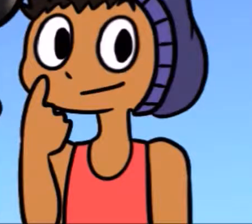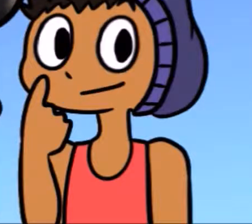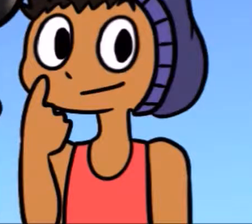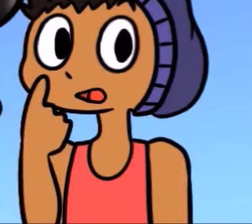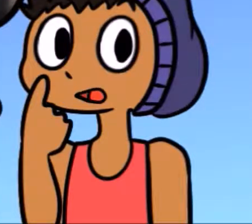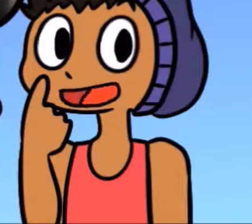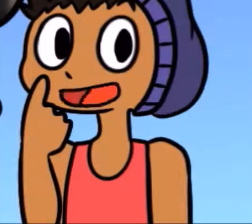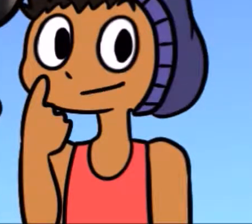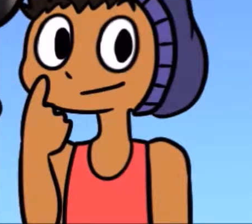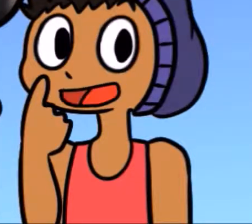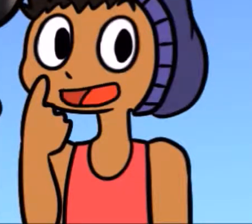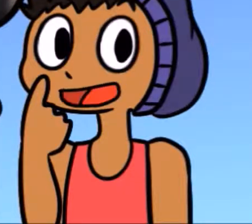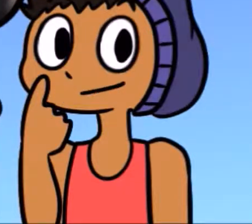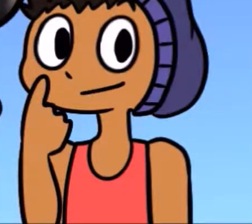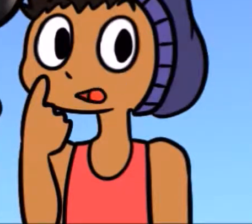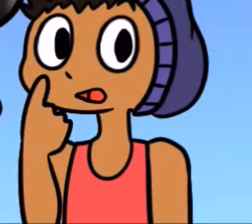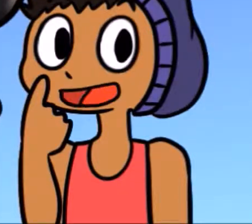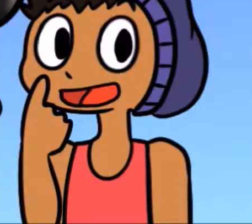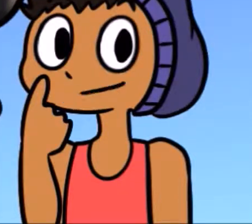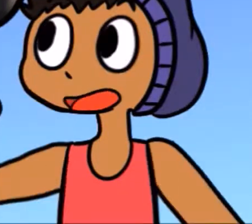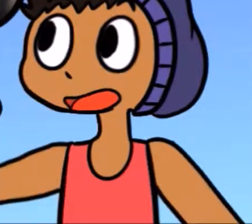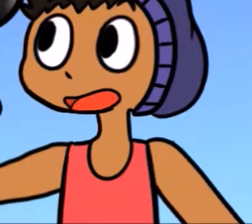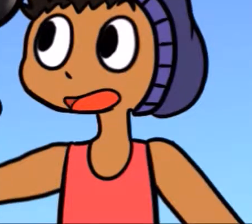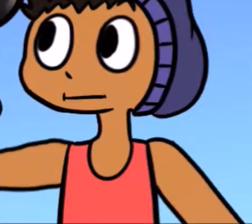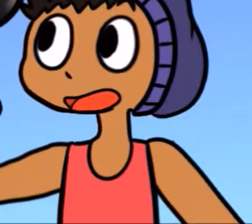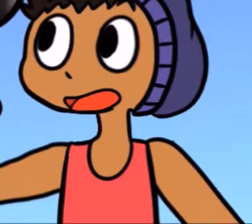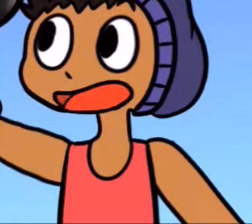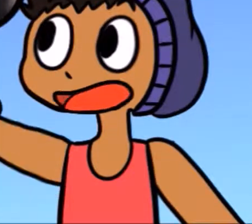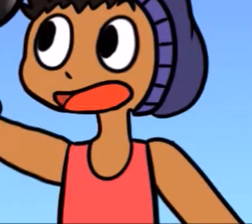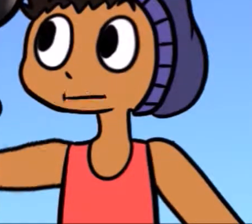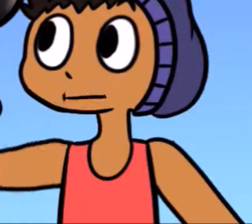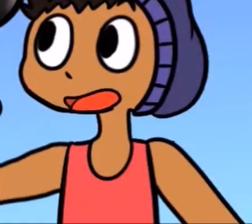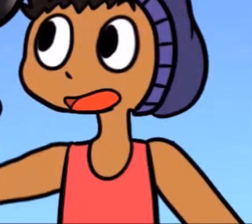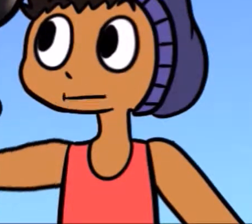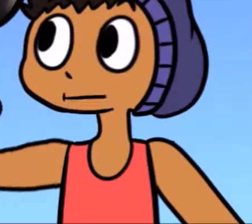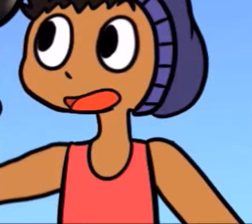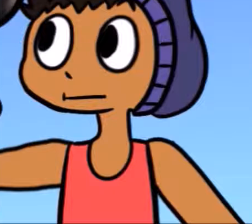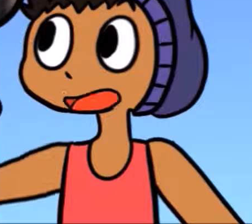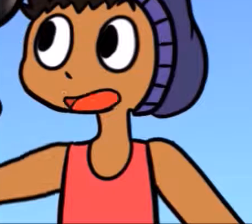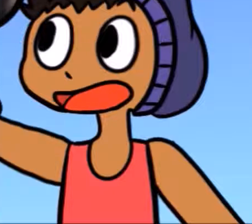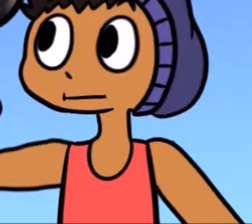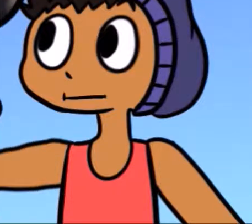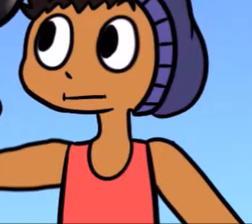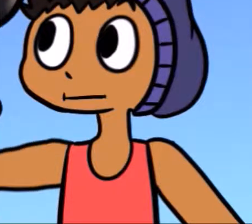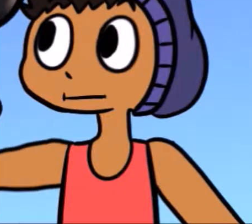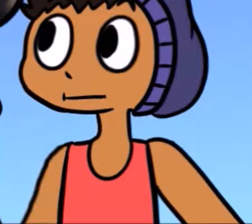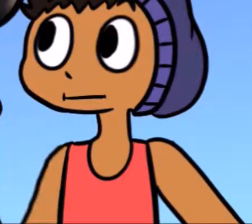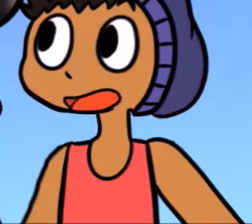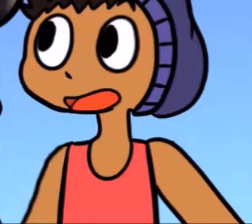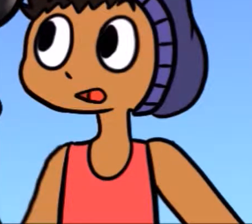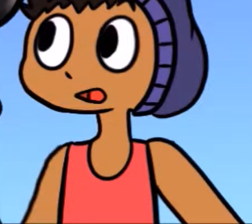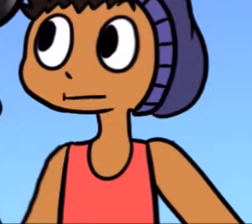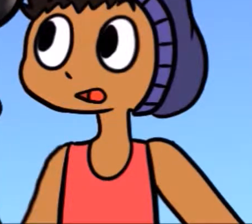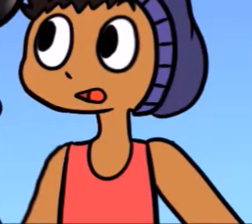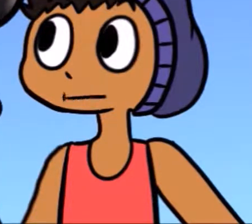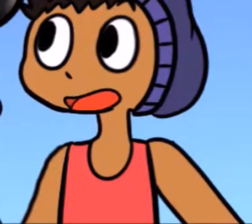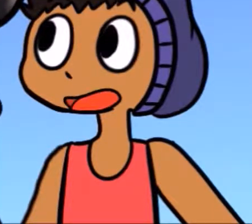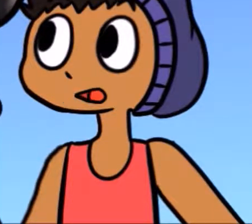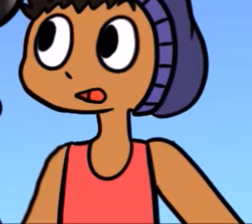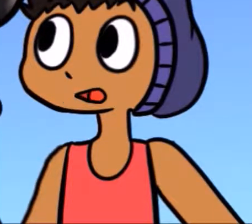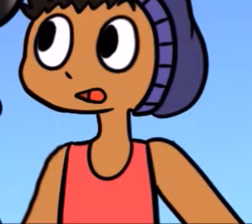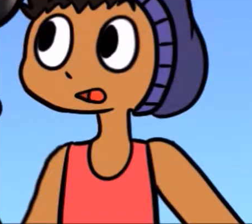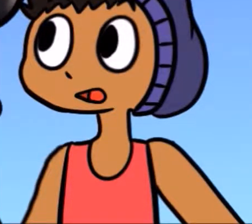Temos aqui água, ar e luz. E também esse monte de fungos. Olha essas hifas! Bom, aqui dentro